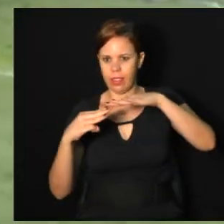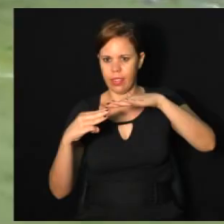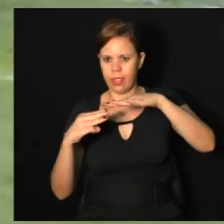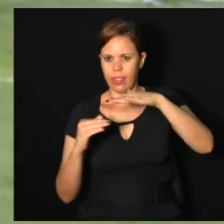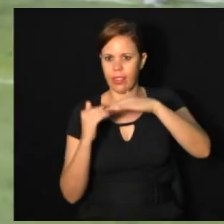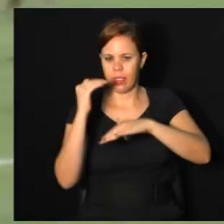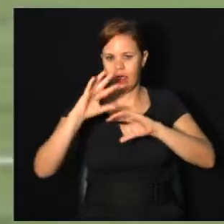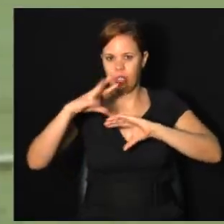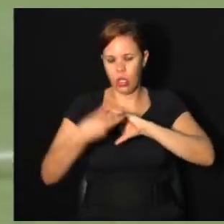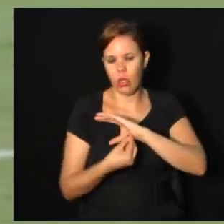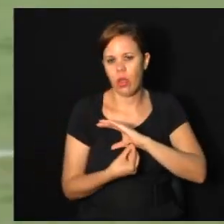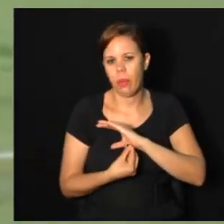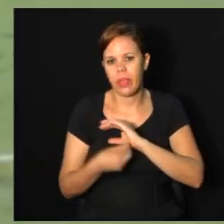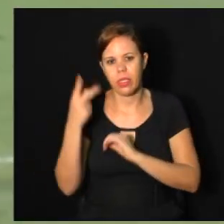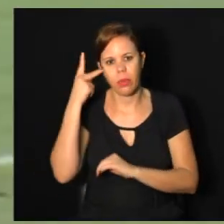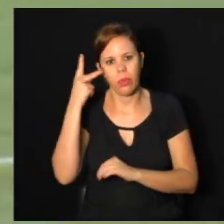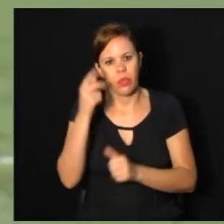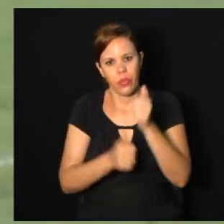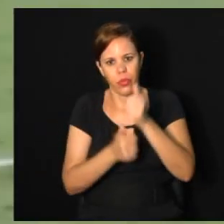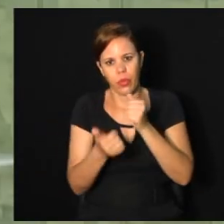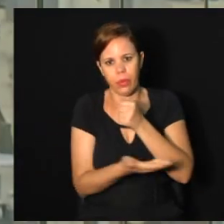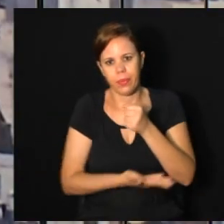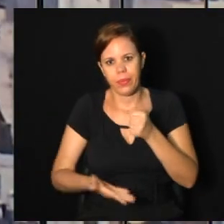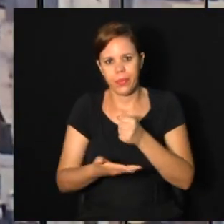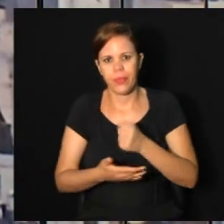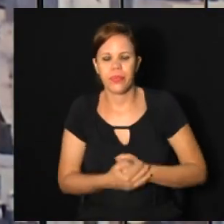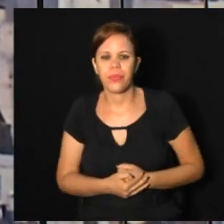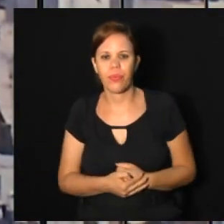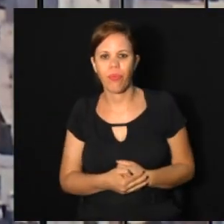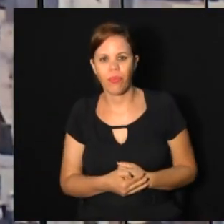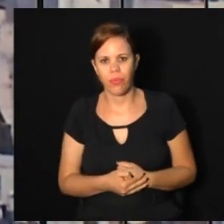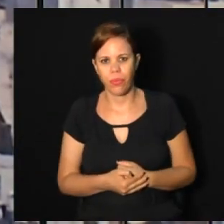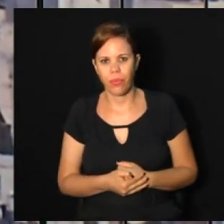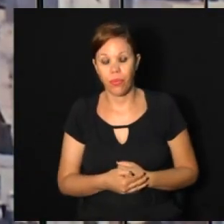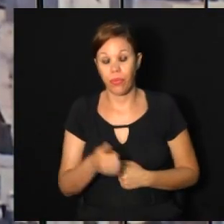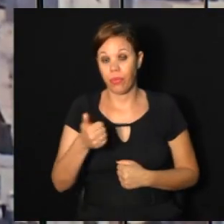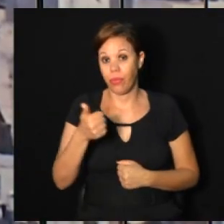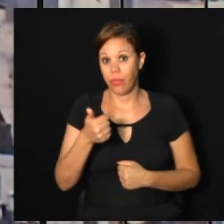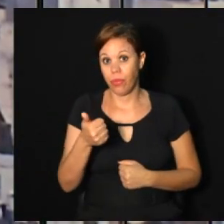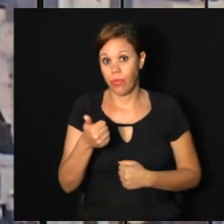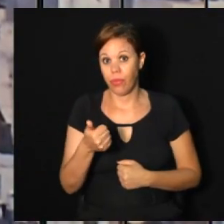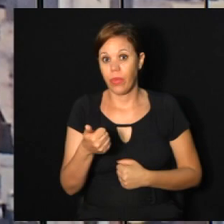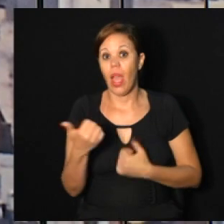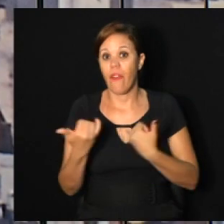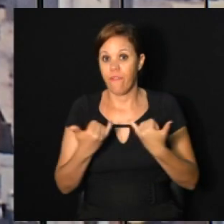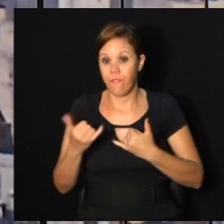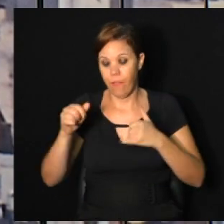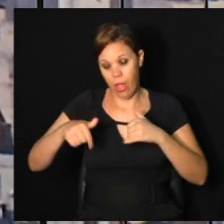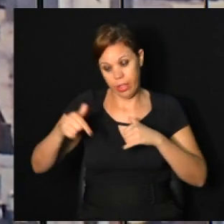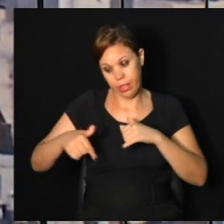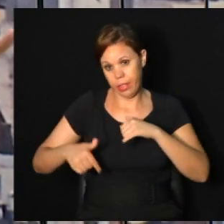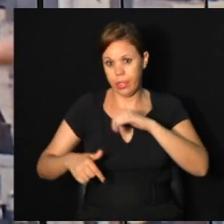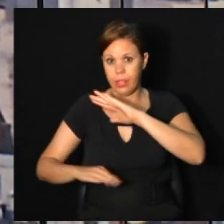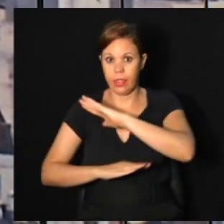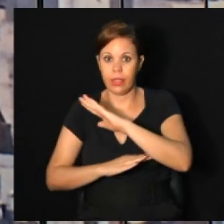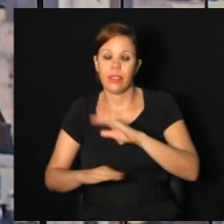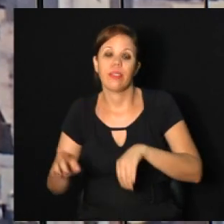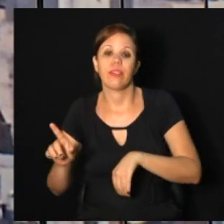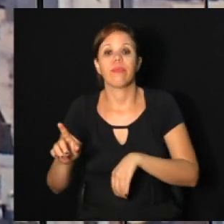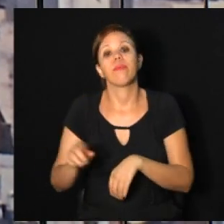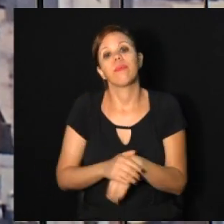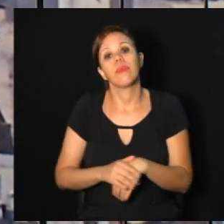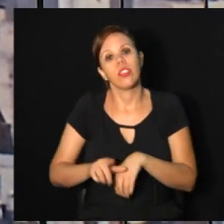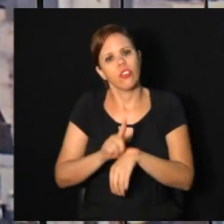da Copa São Paulo de Futebol Júnior. Mas primeiro, as informações do Legislativo, já os gols